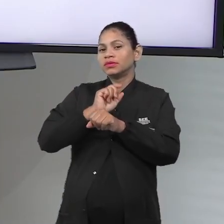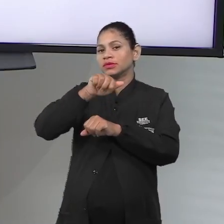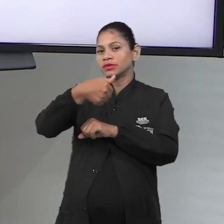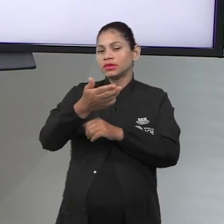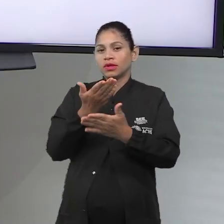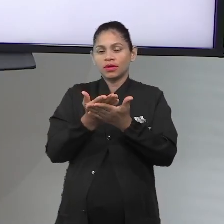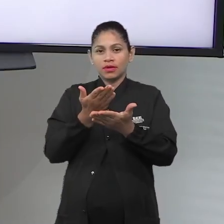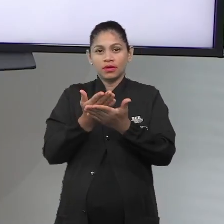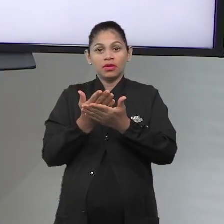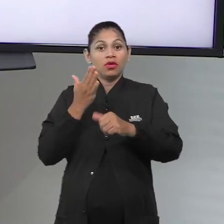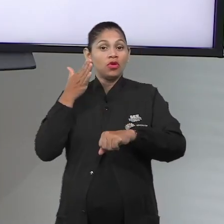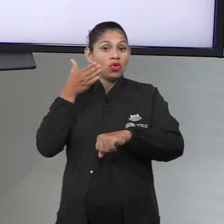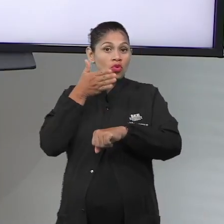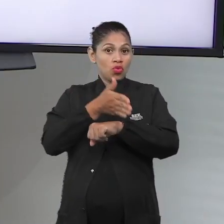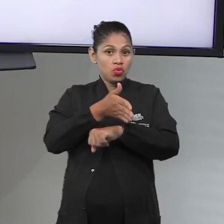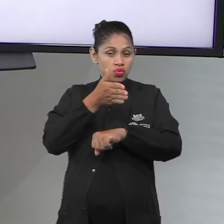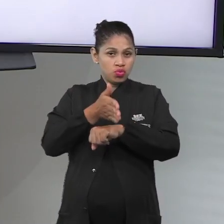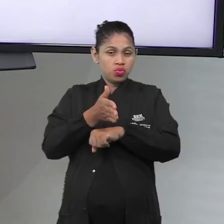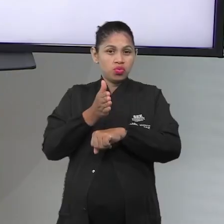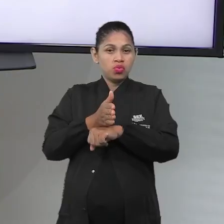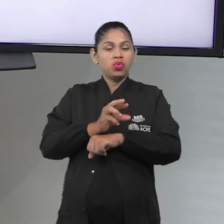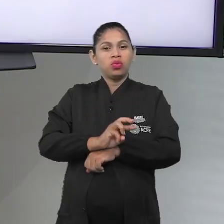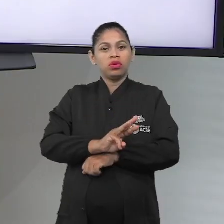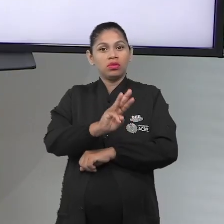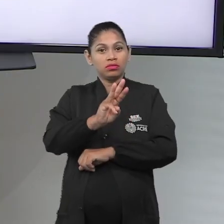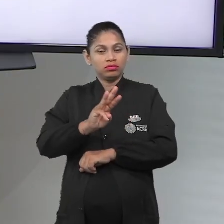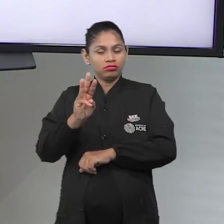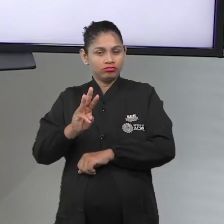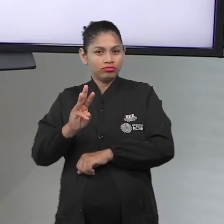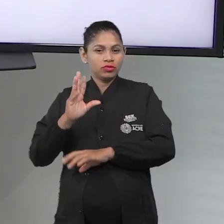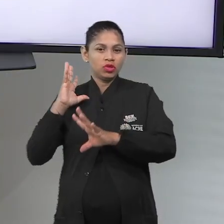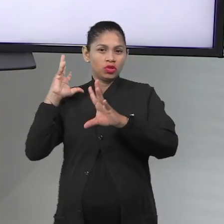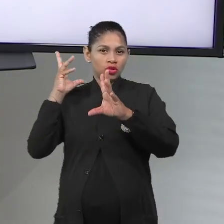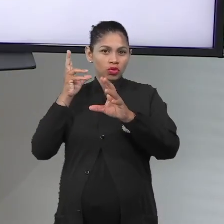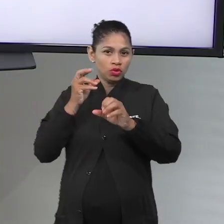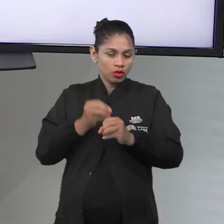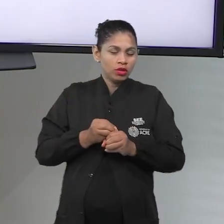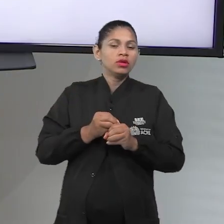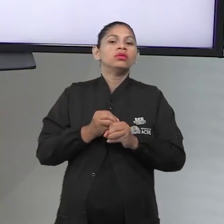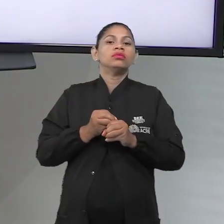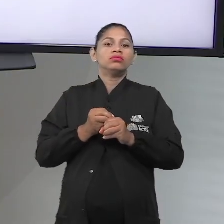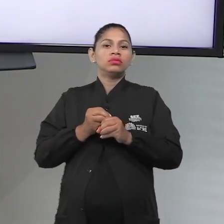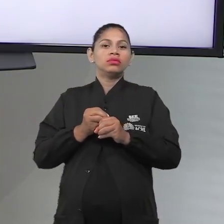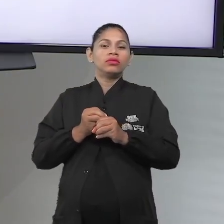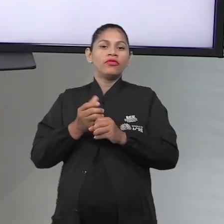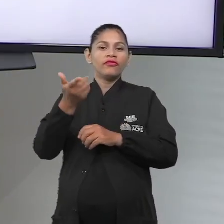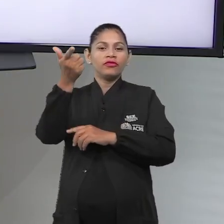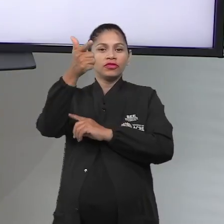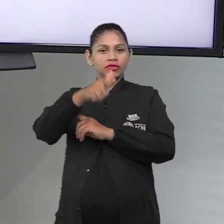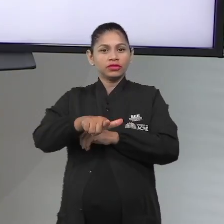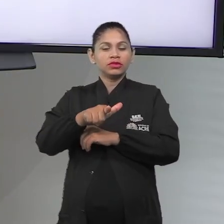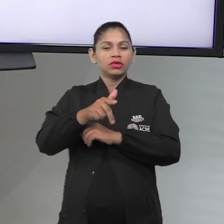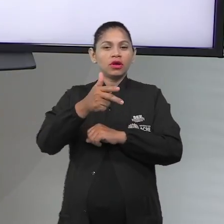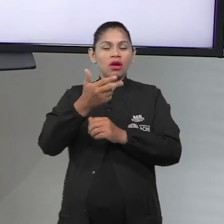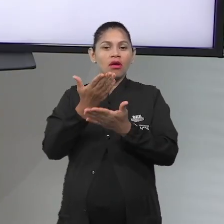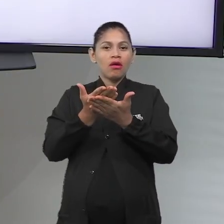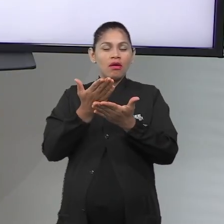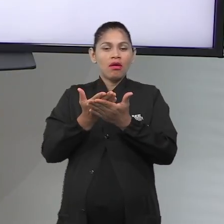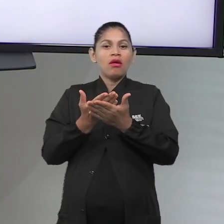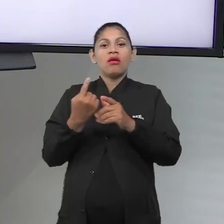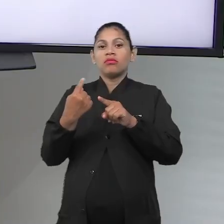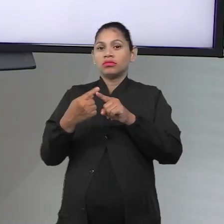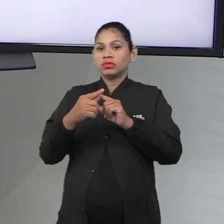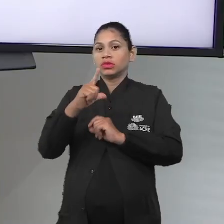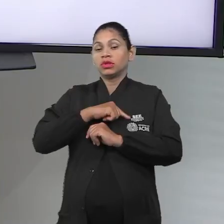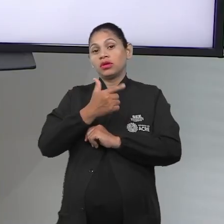de visitar a plataforma para a retomada do conteúdo desta videoaula e da aula como um todo, porque nós também